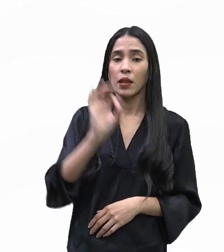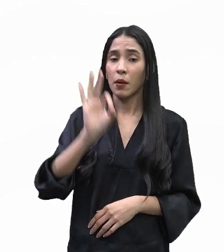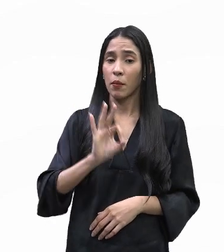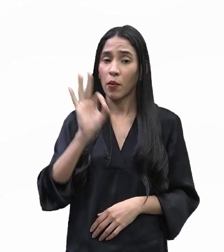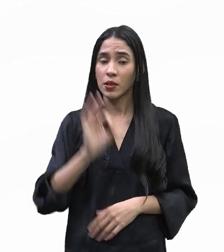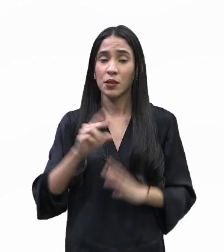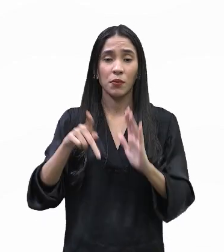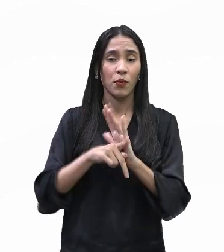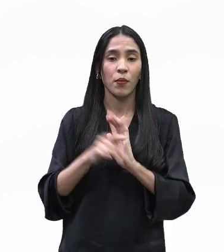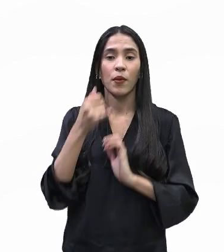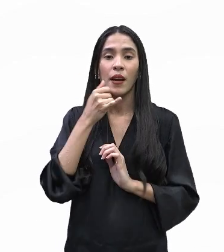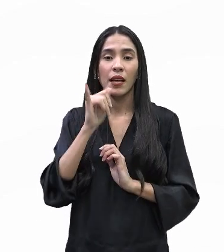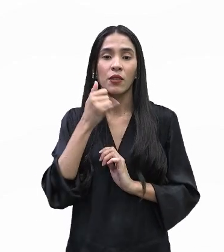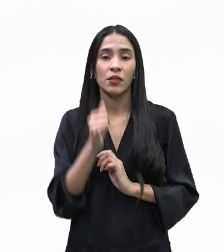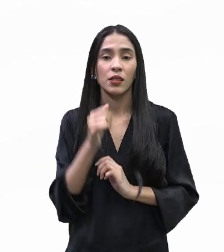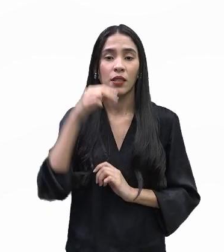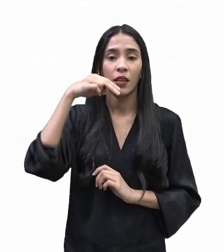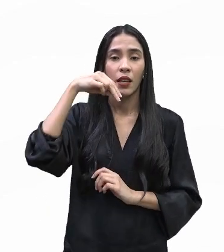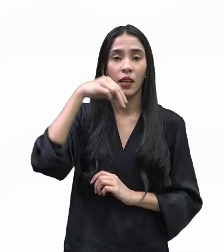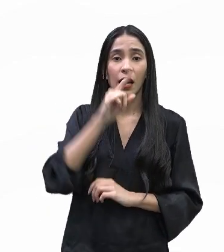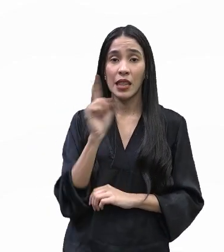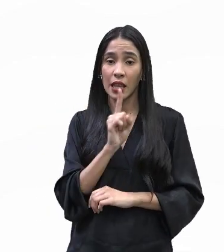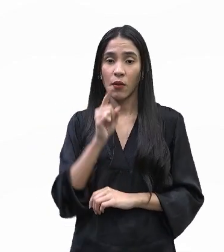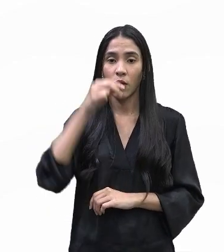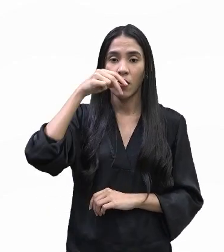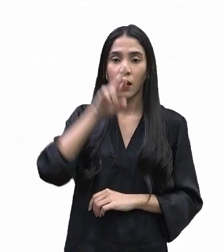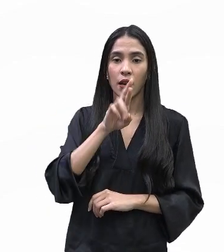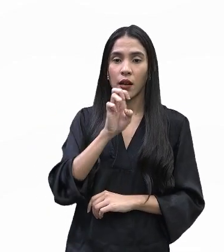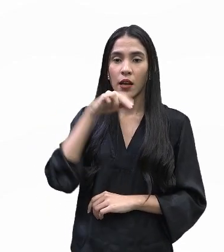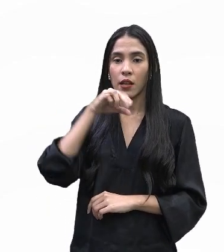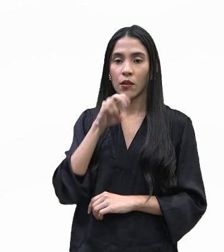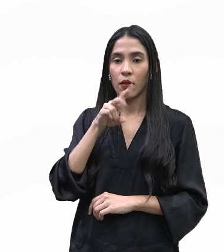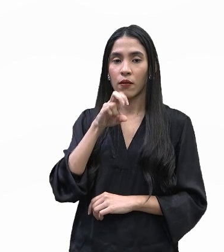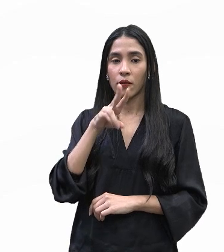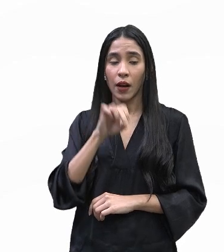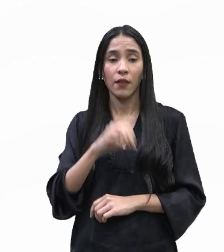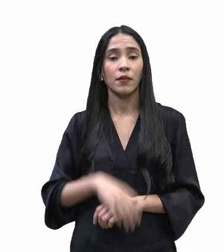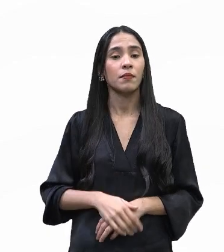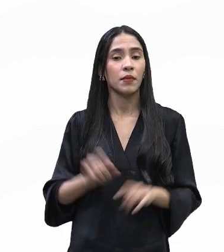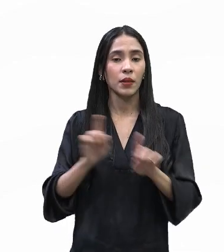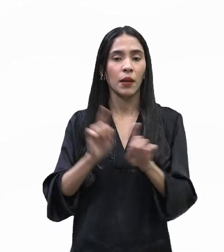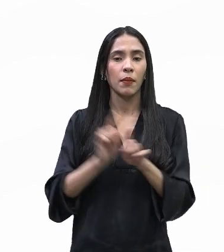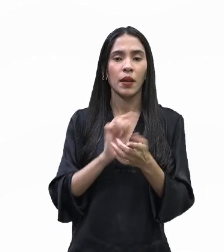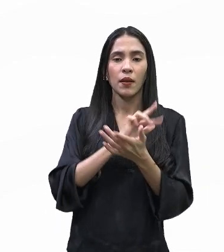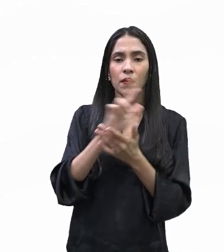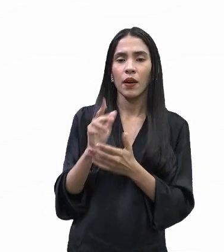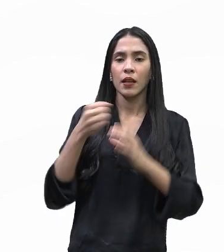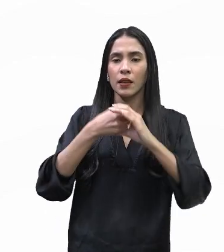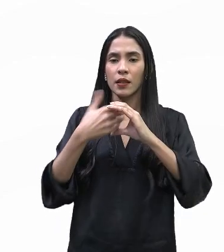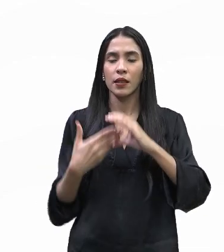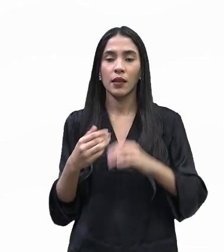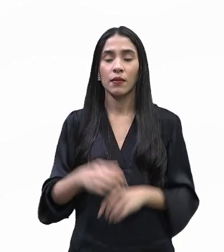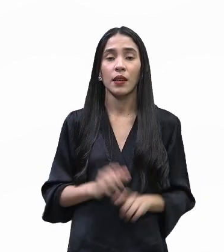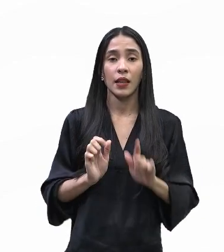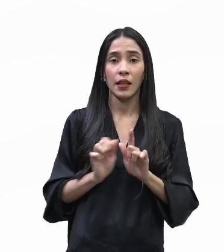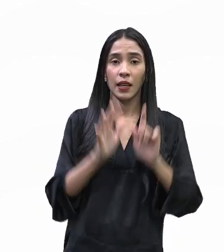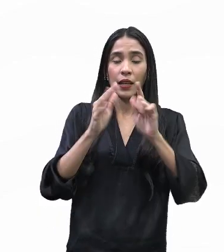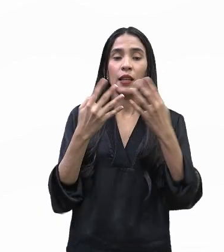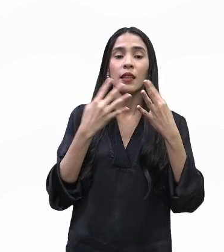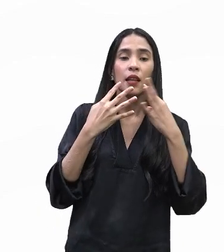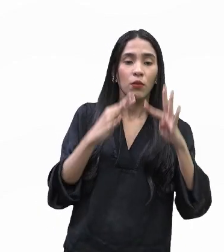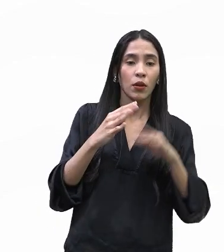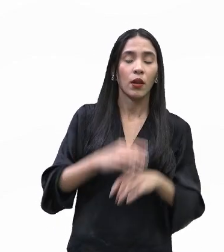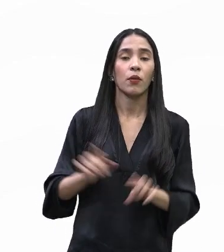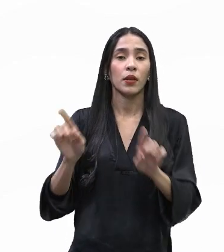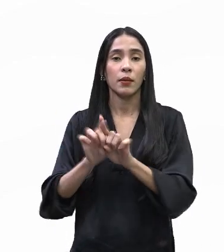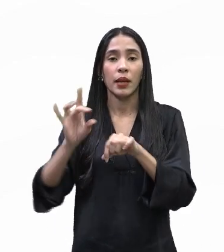das fontes de energia não renováveis, tá? Incluindo, além do petróleo, os seus derivados, como o gás natural e o